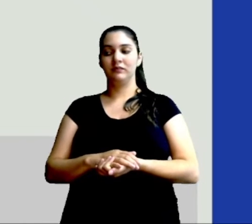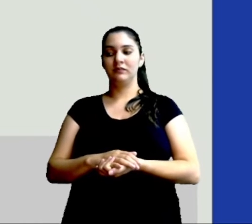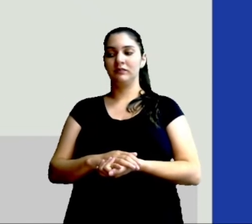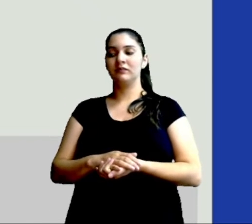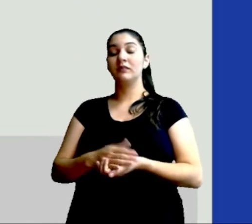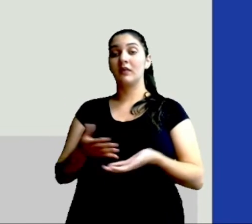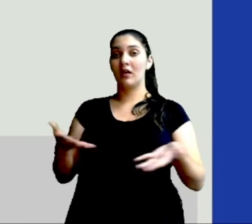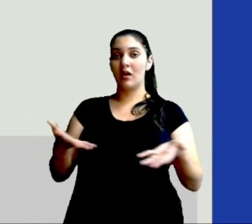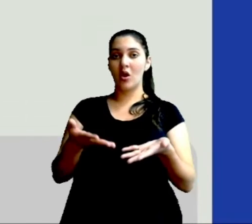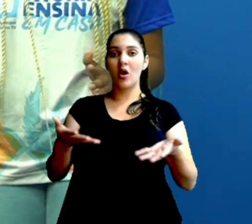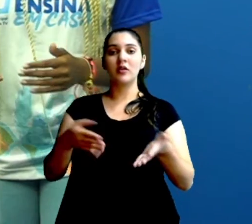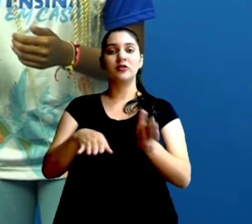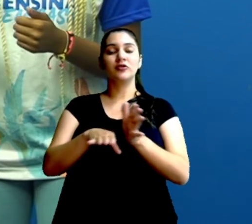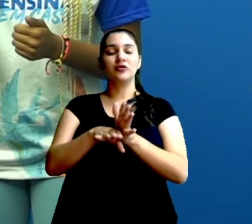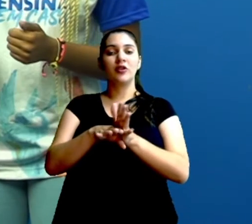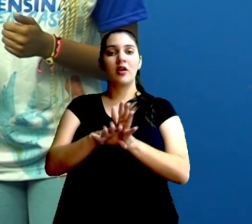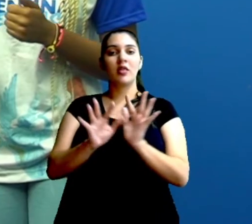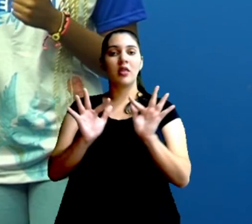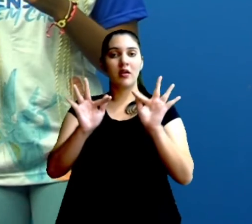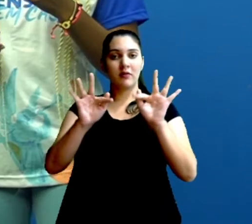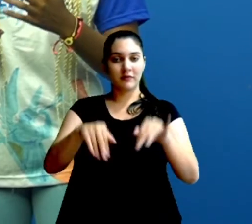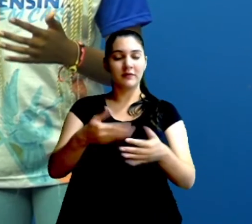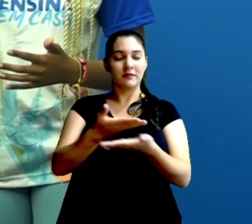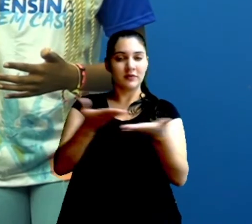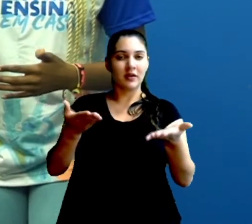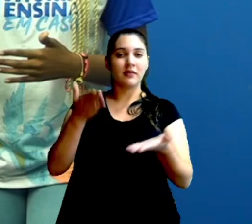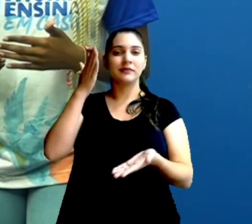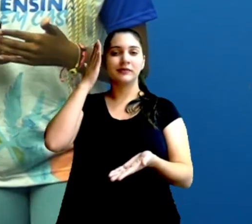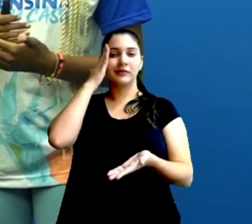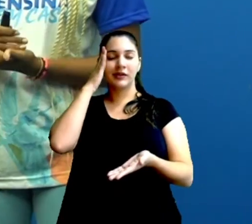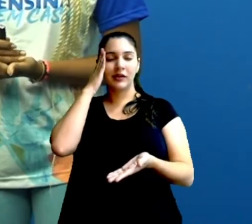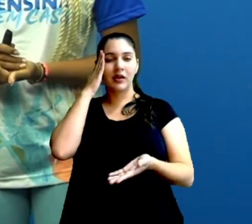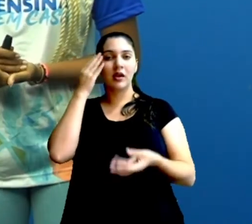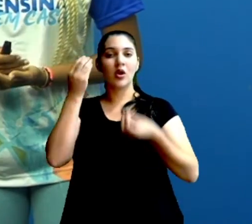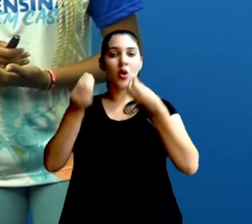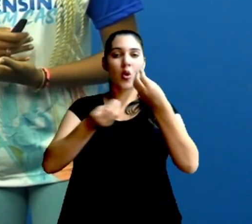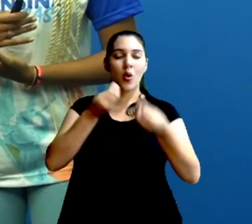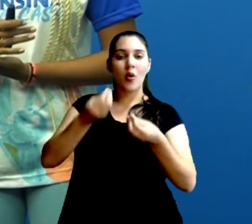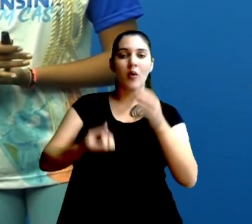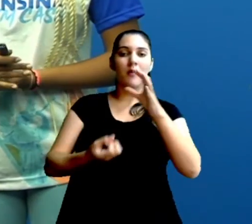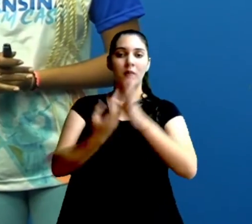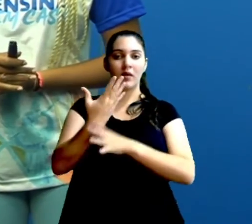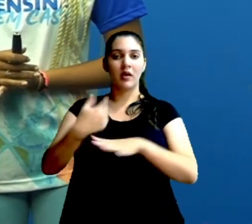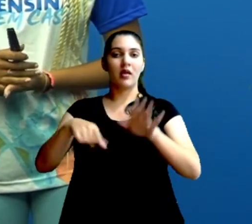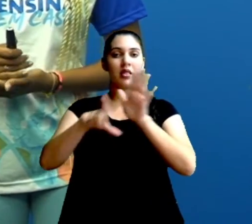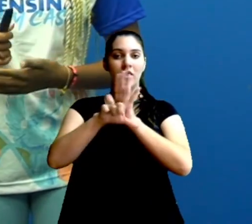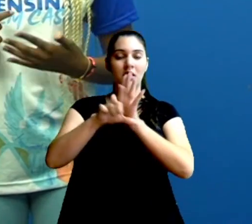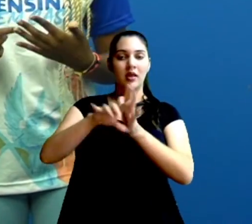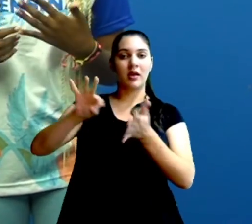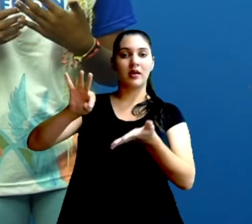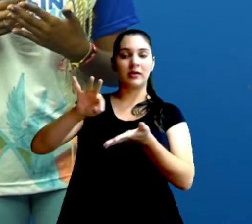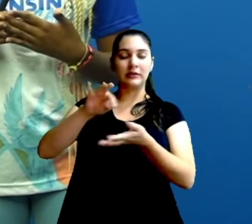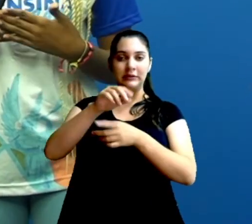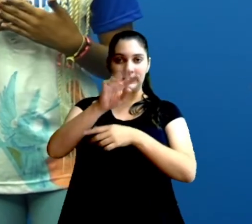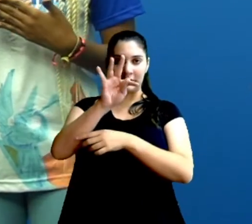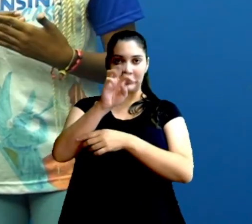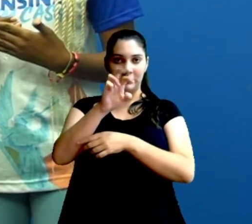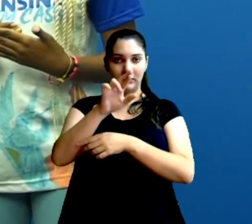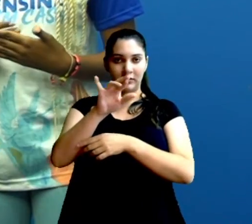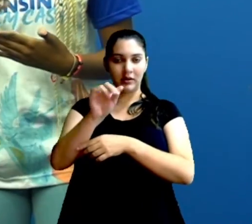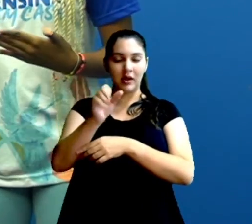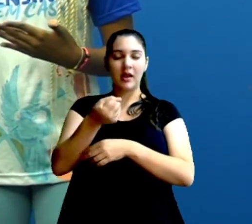E estamos chegando ao fim. Vocês entenderam a parte, né, da origem da lei de terras, que surgiu numa lógica